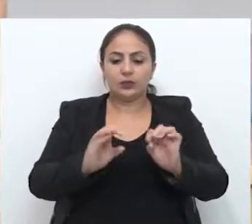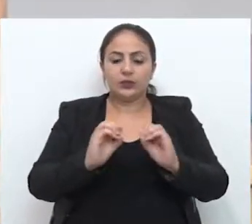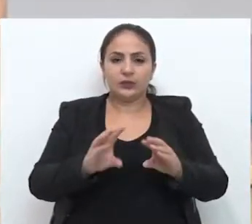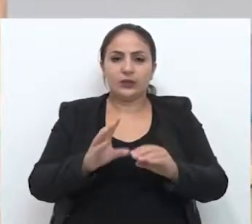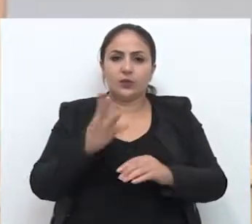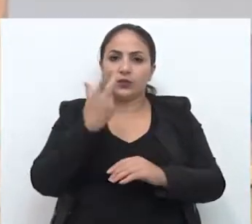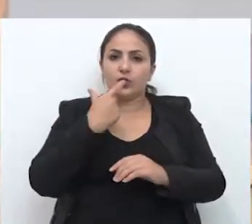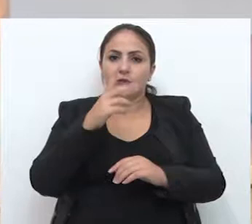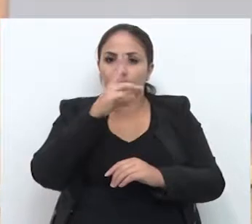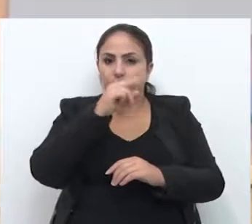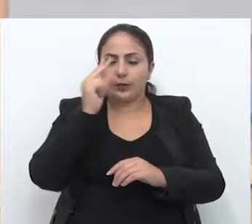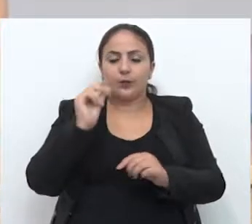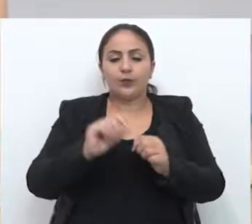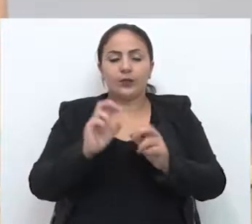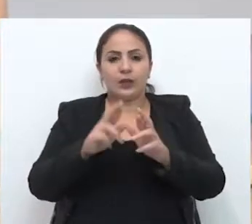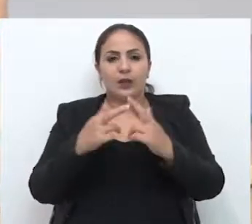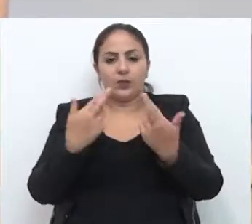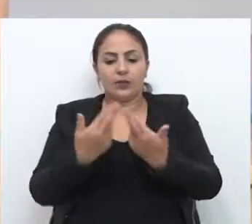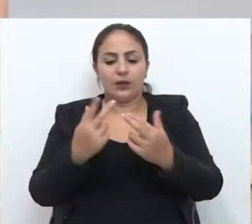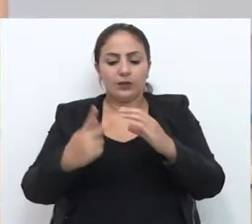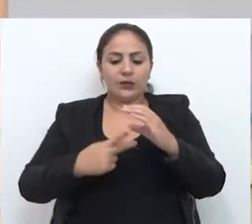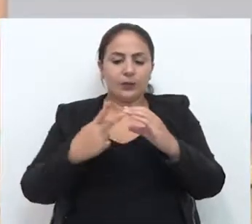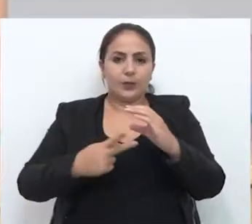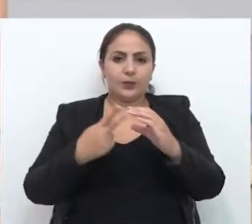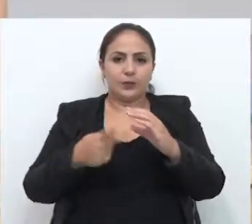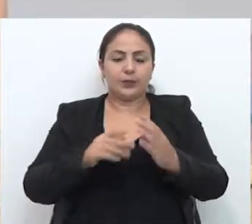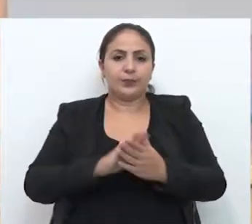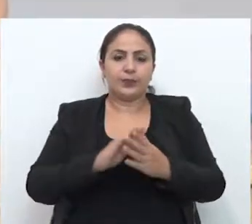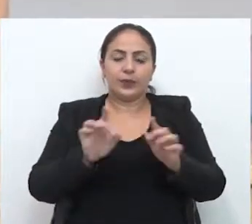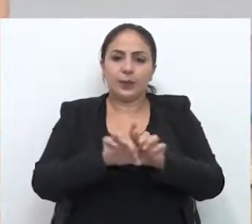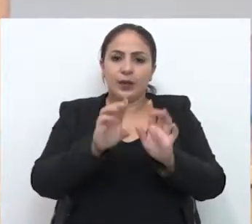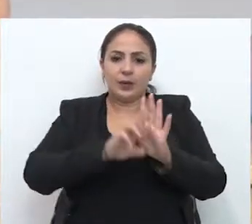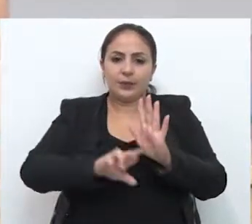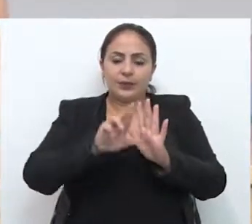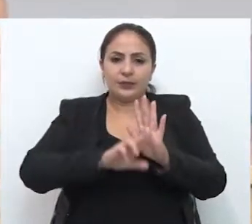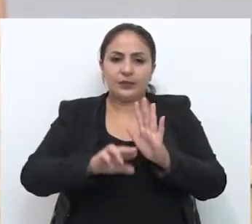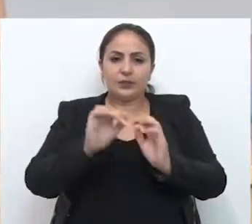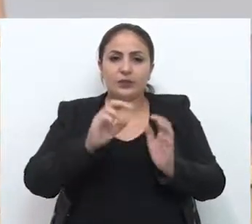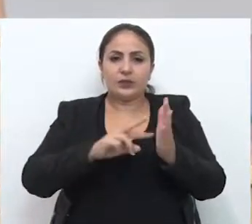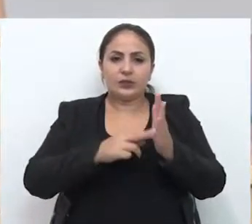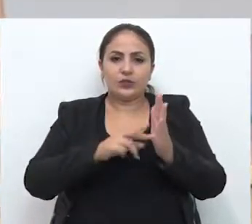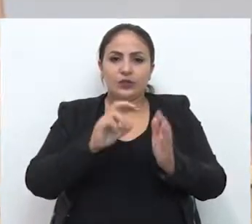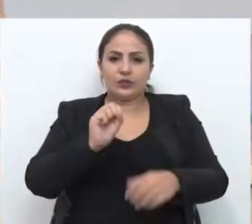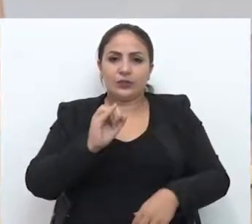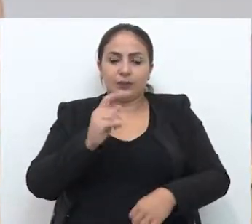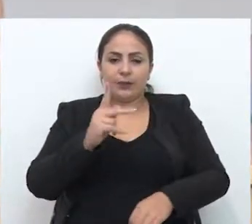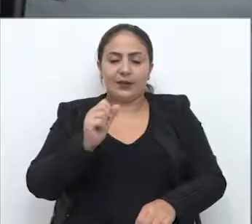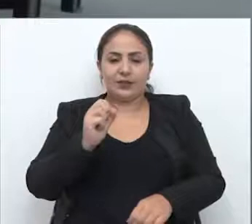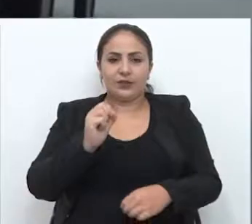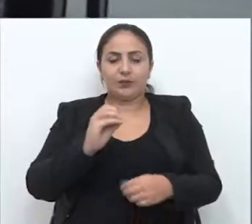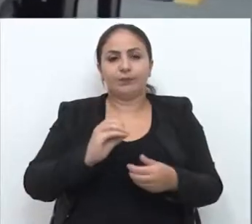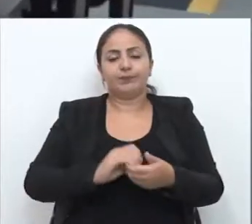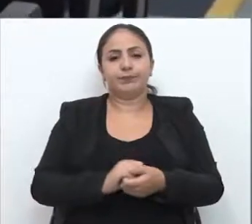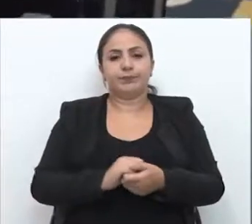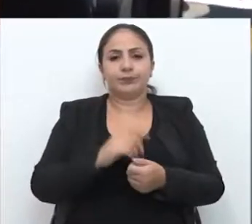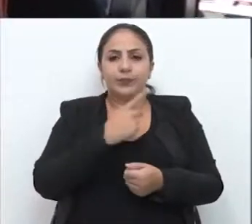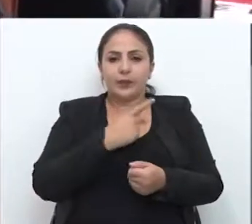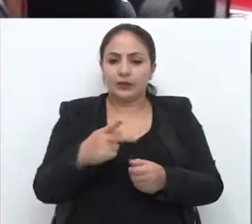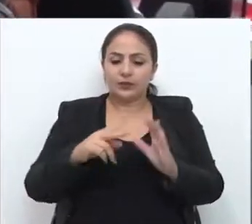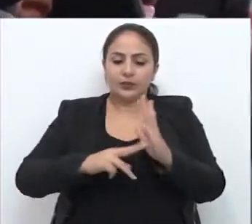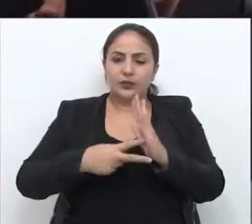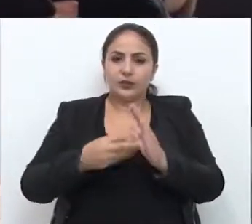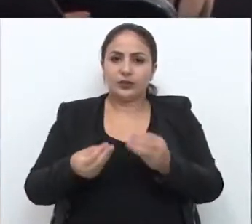do município. Elas se reuniram na Câmara de Vereadores com representantes do Simpasso. O presidente